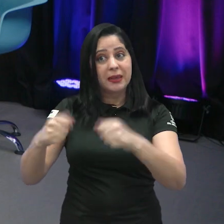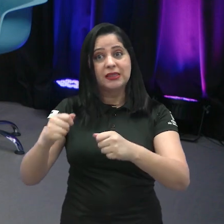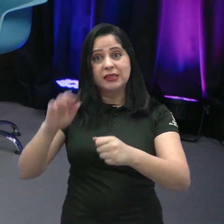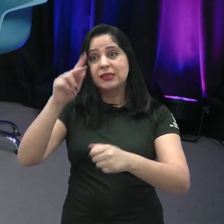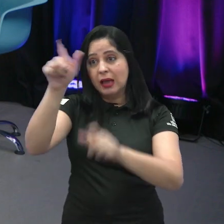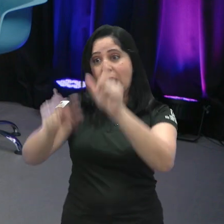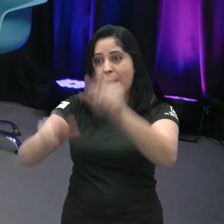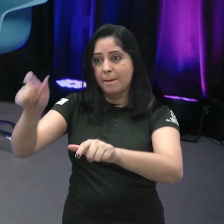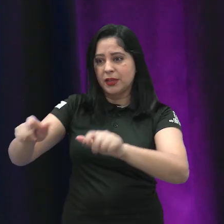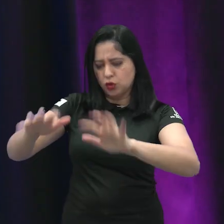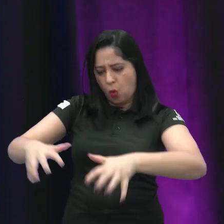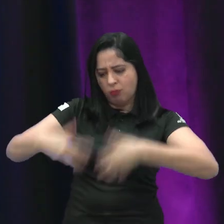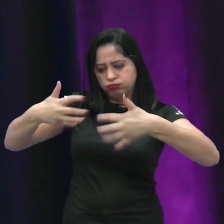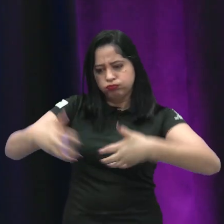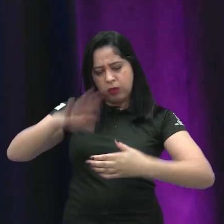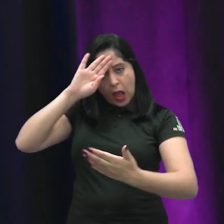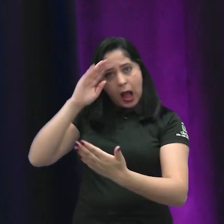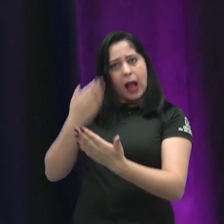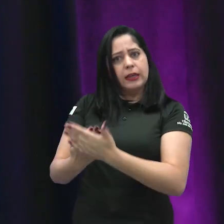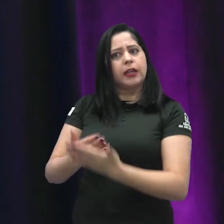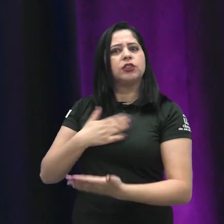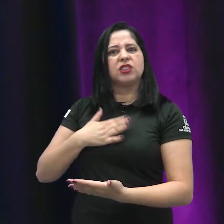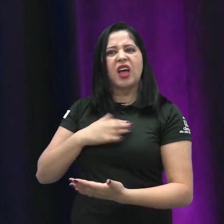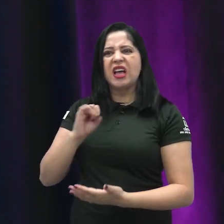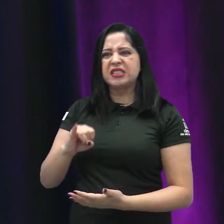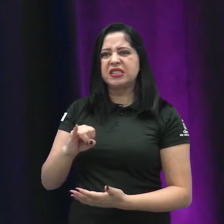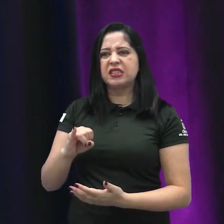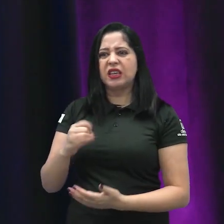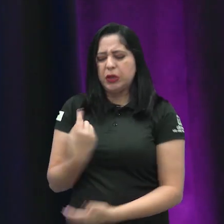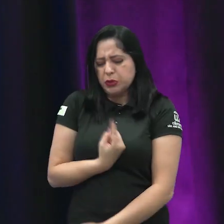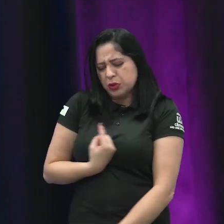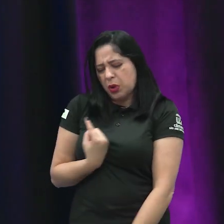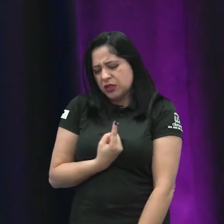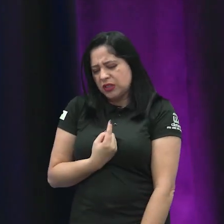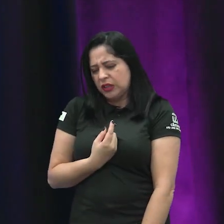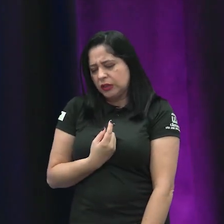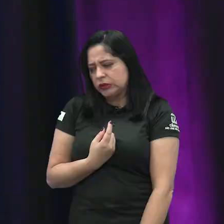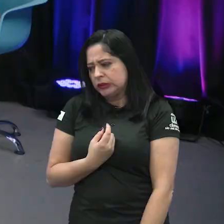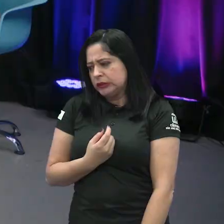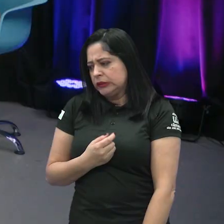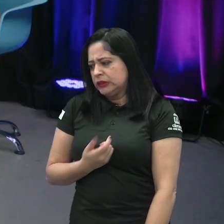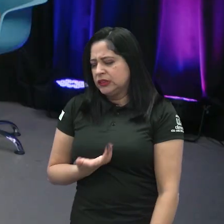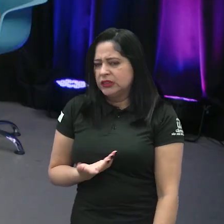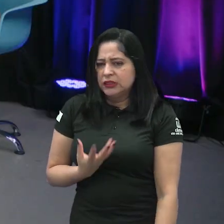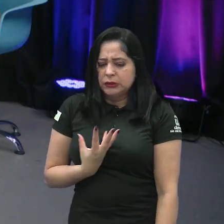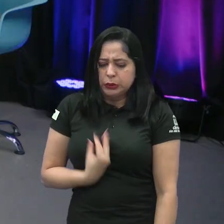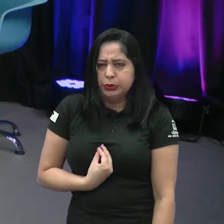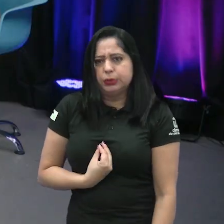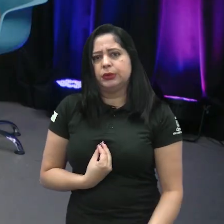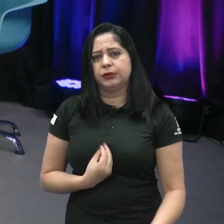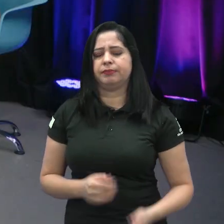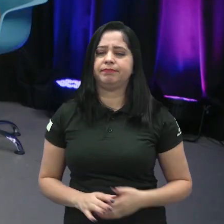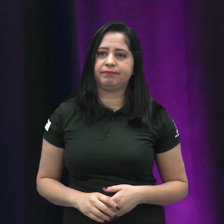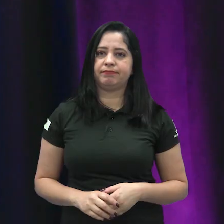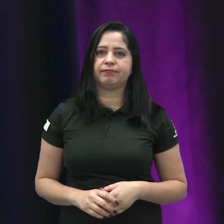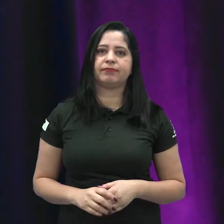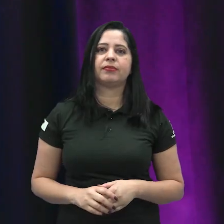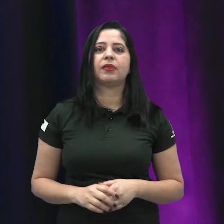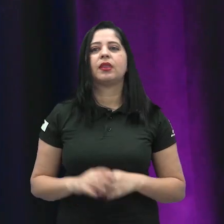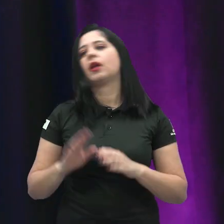acredita na gente. Porque quando a gente não tem alguém que acredita, a gente se frustra, né? Exatamente. Muito, né? Quais as